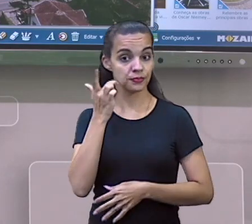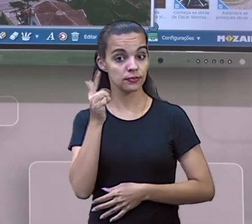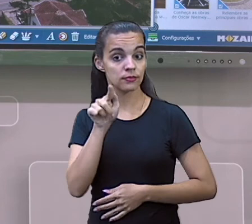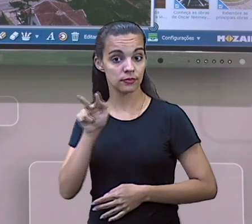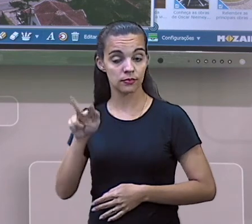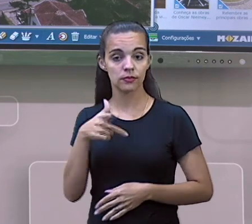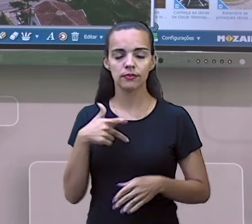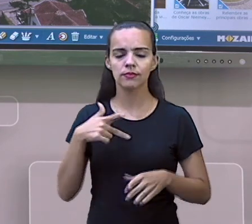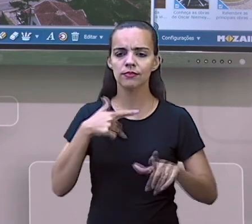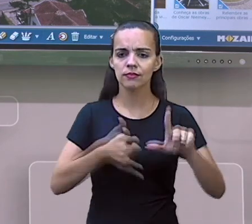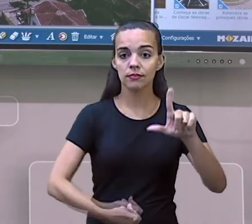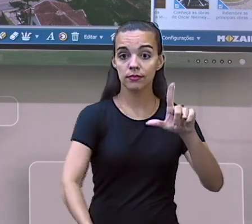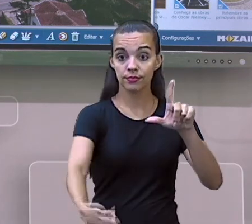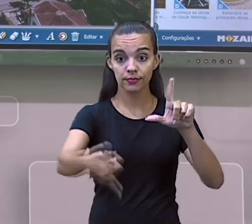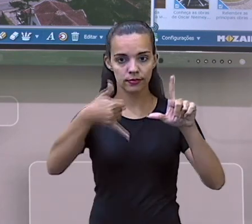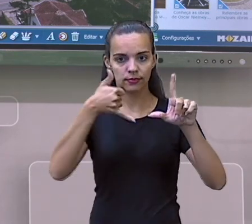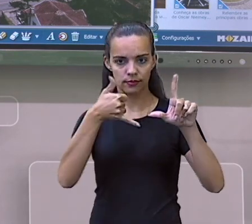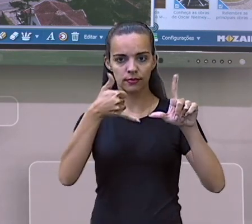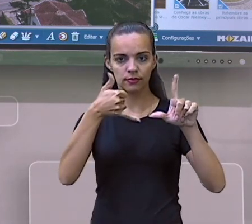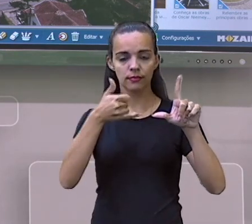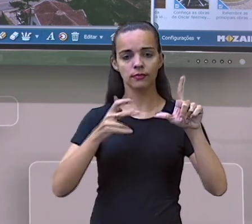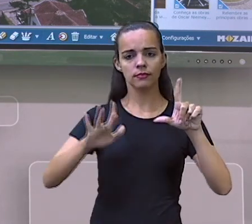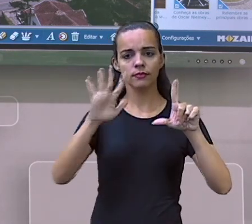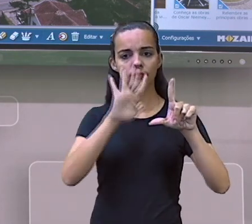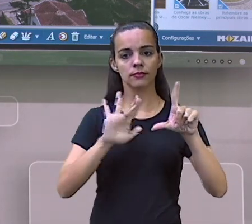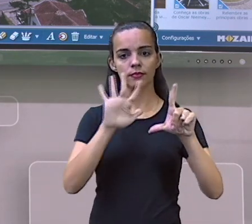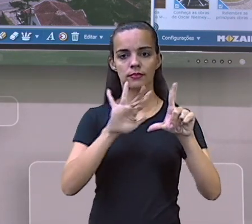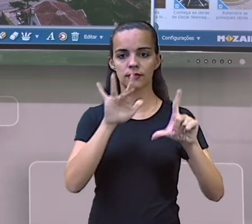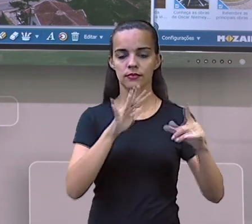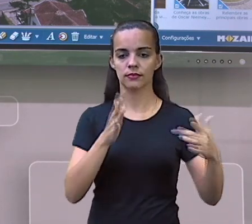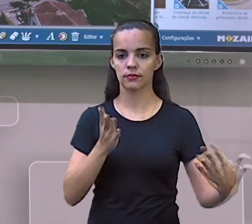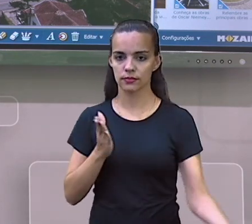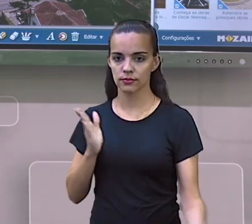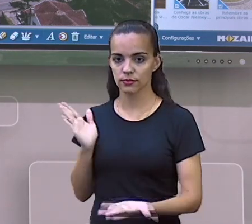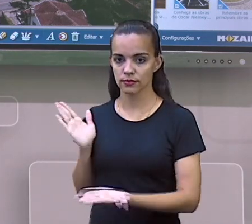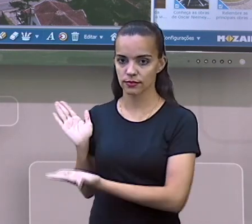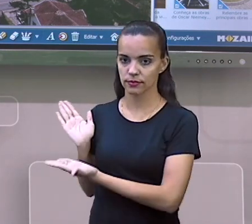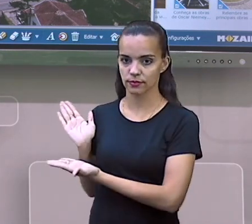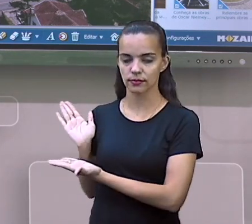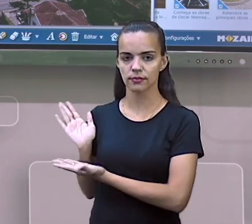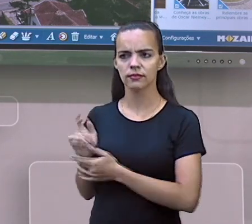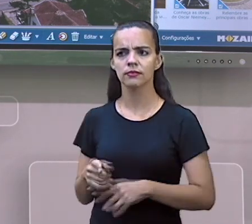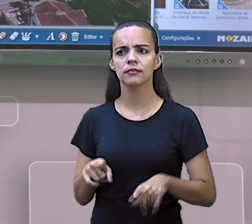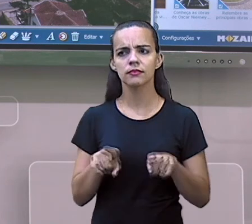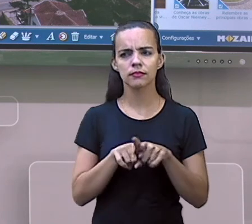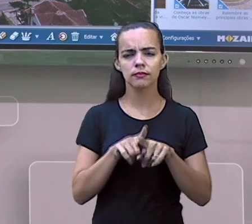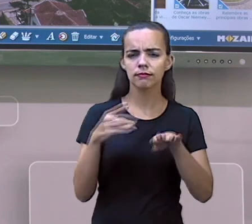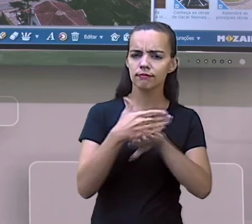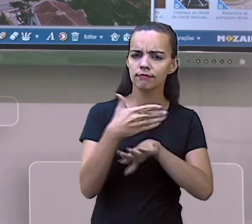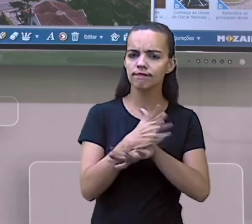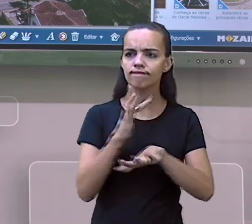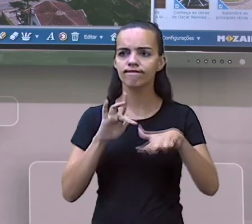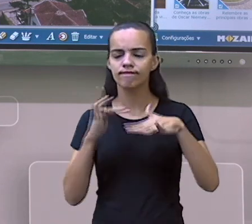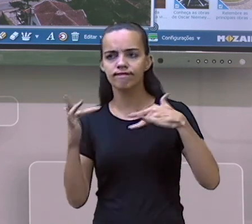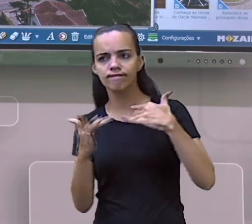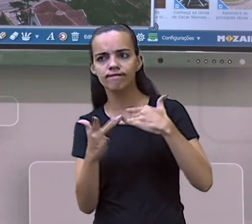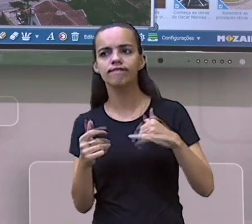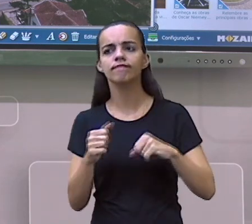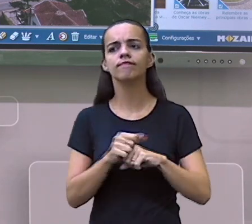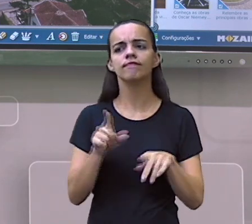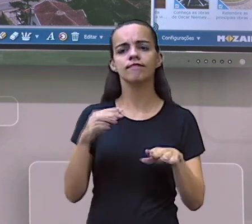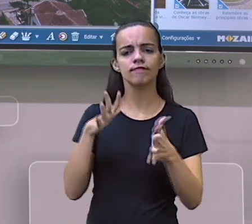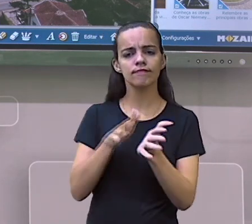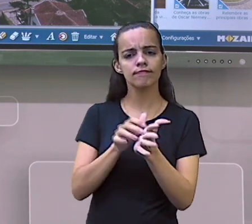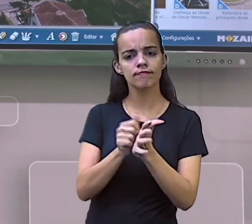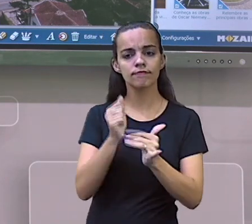GV, aponte a câmera do seu celular na imagem que aparece no canto da tela. Acesse as nossas redes sociais,